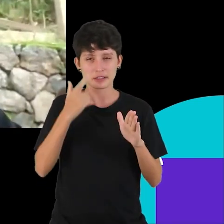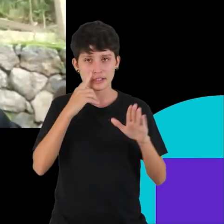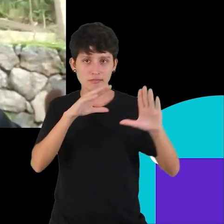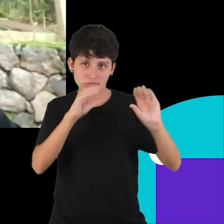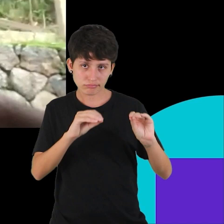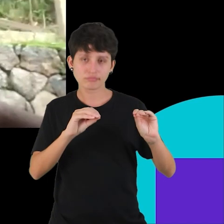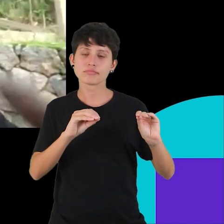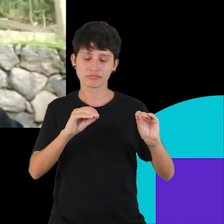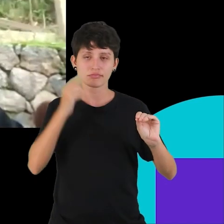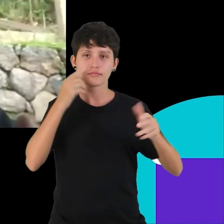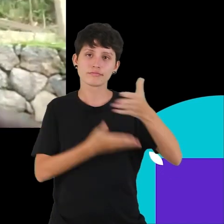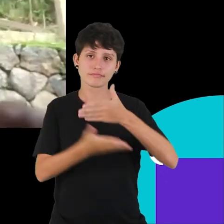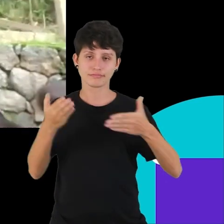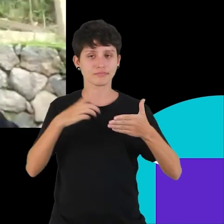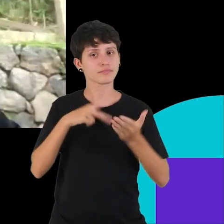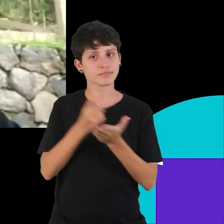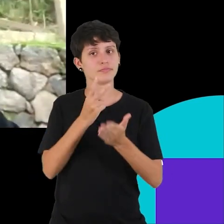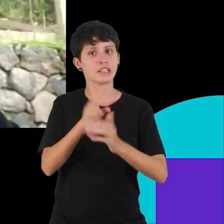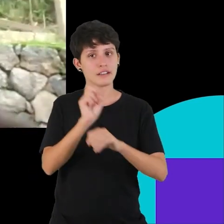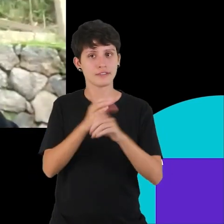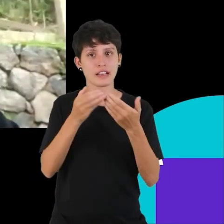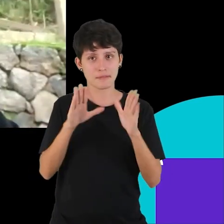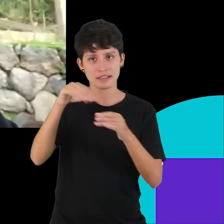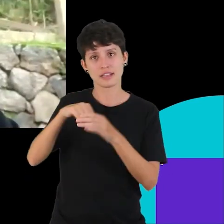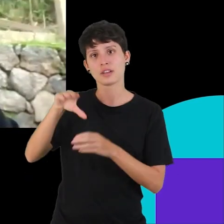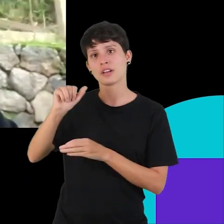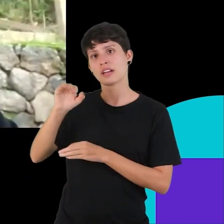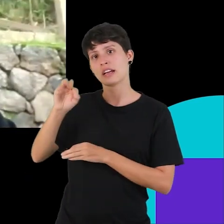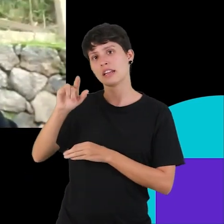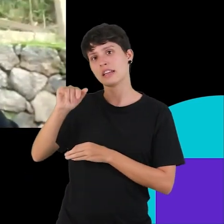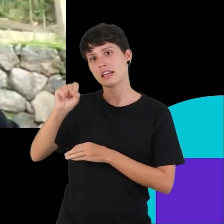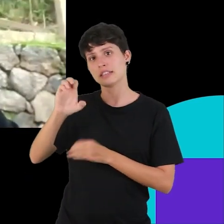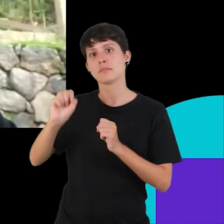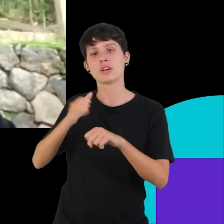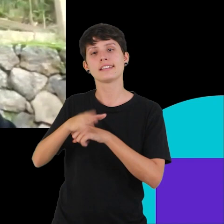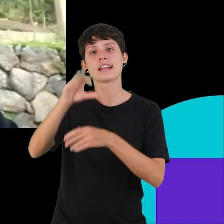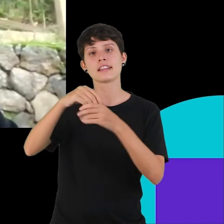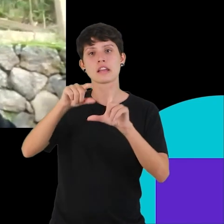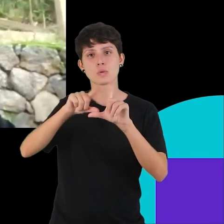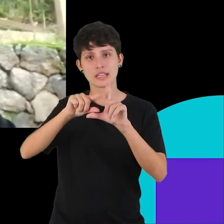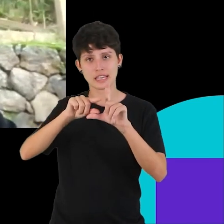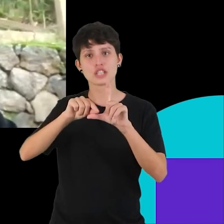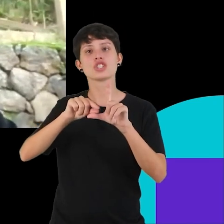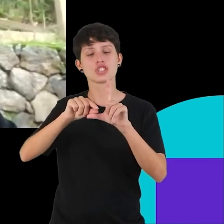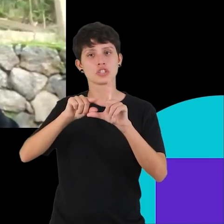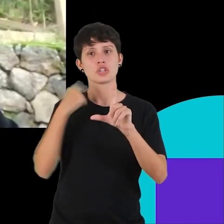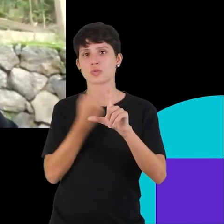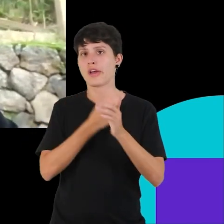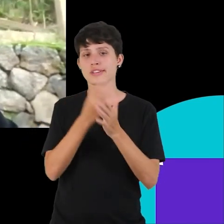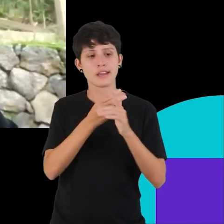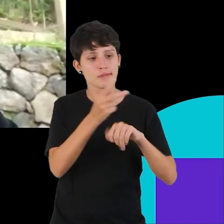Então, pessoas que colocam, por exemplo, o trabalho em cima da saúde, né, como prioridade. Então, não vou me cuidar, vou